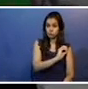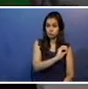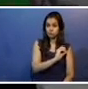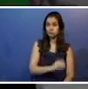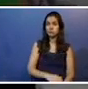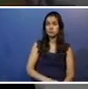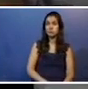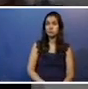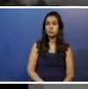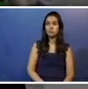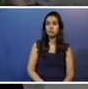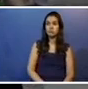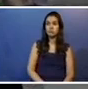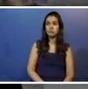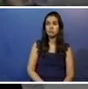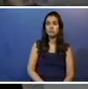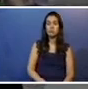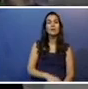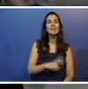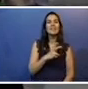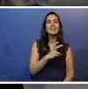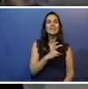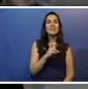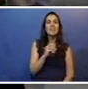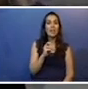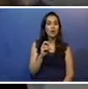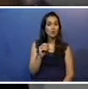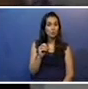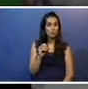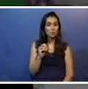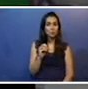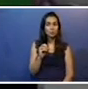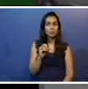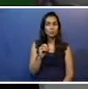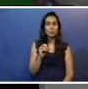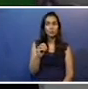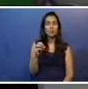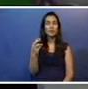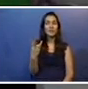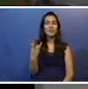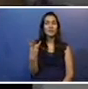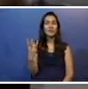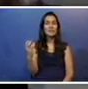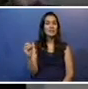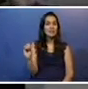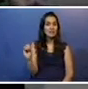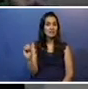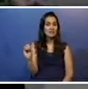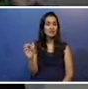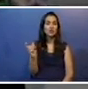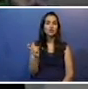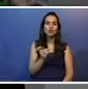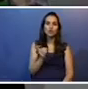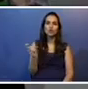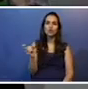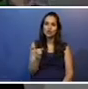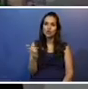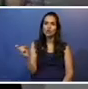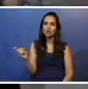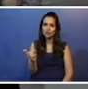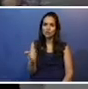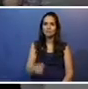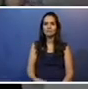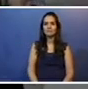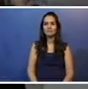Então, 500, que é a letrinha D, e 30, vou precisar de 3x. Olha